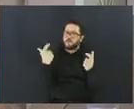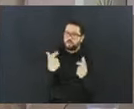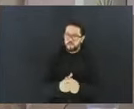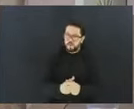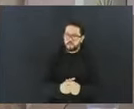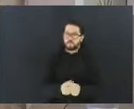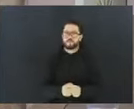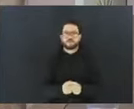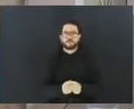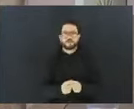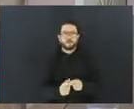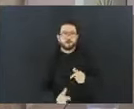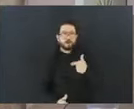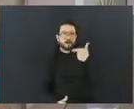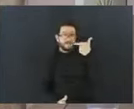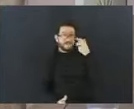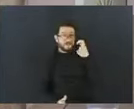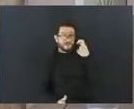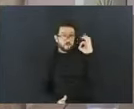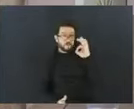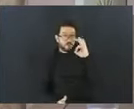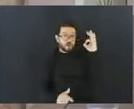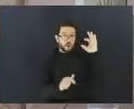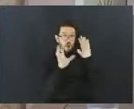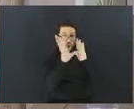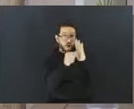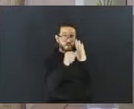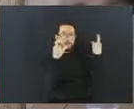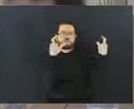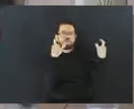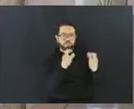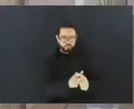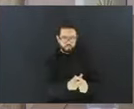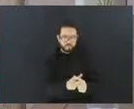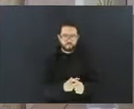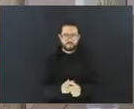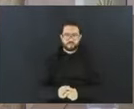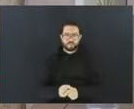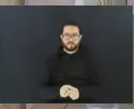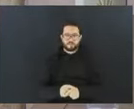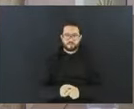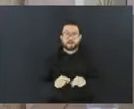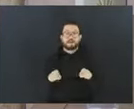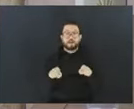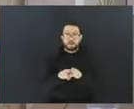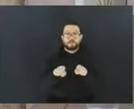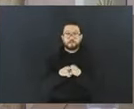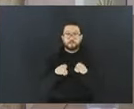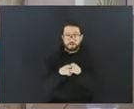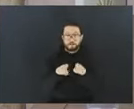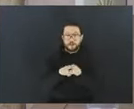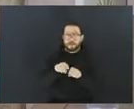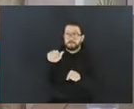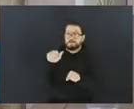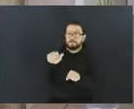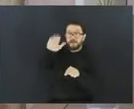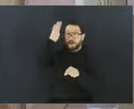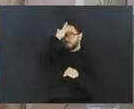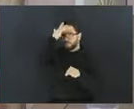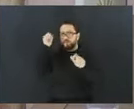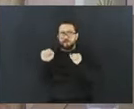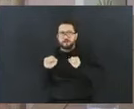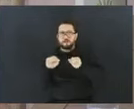25% menos roubo, destacando que nós tínhamos mais veranistas no litoral. Então, um policiamento realmente